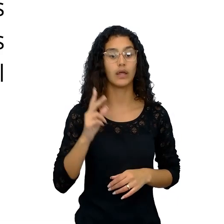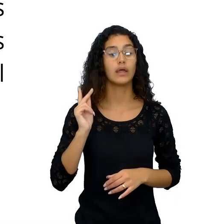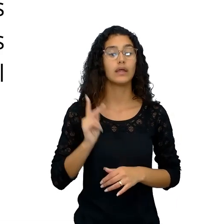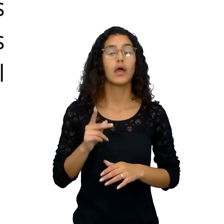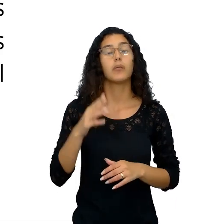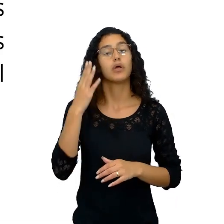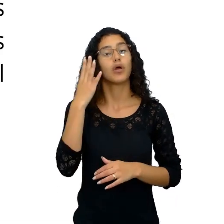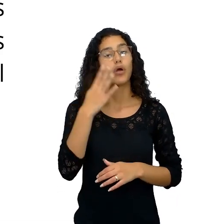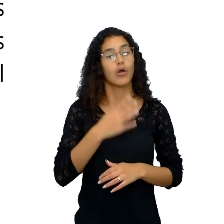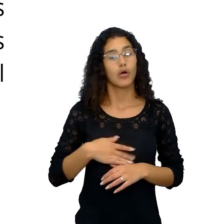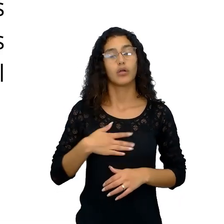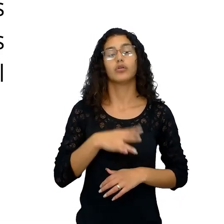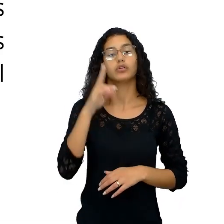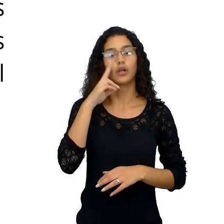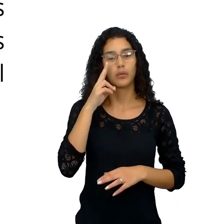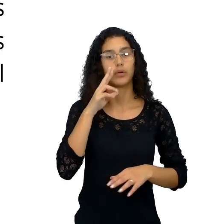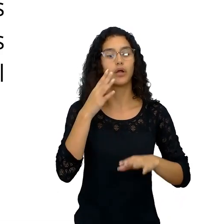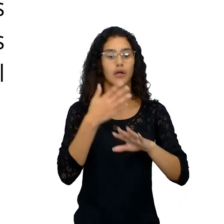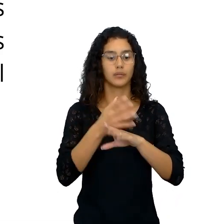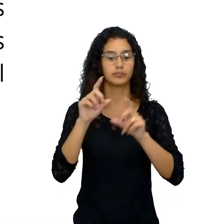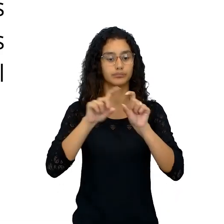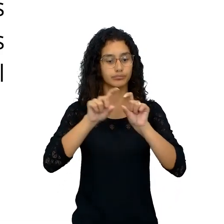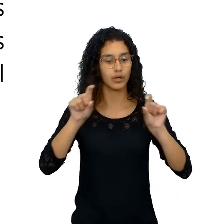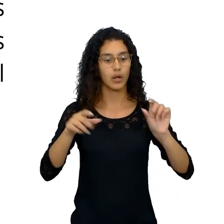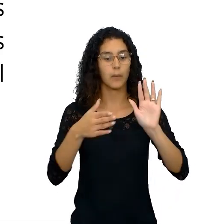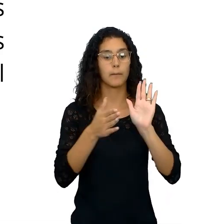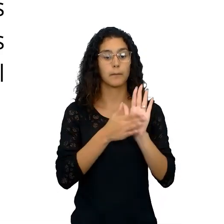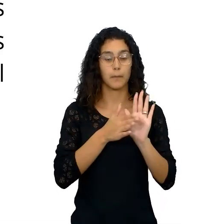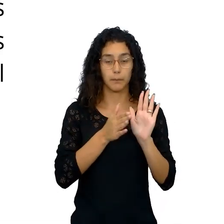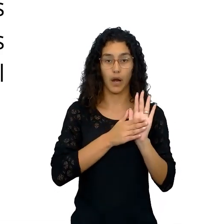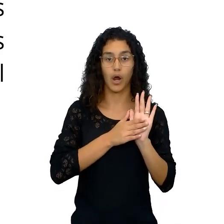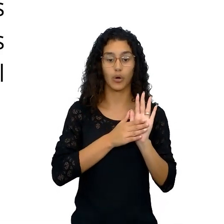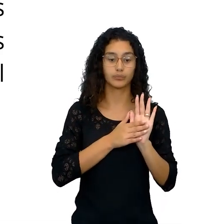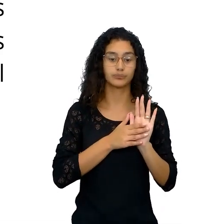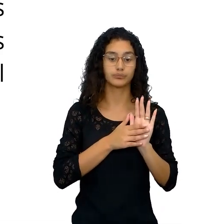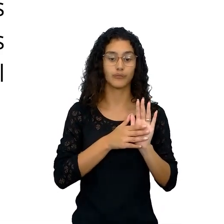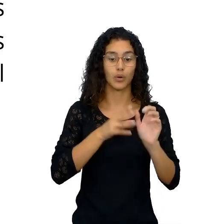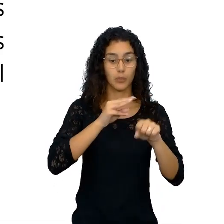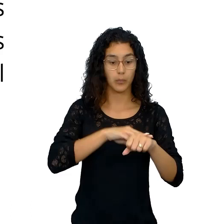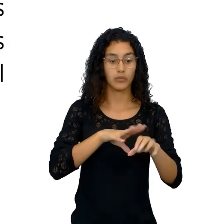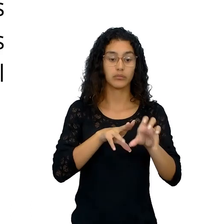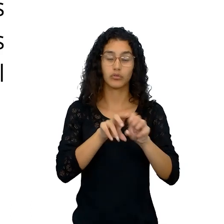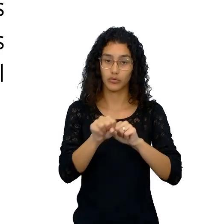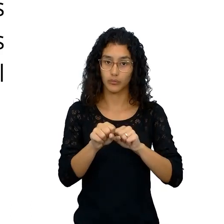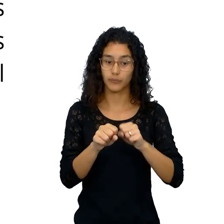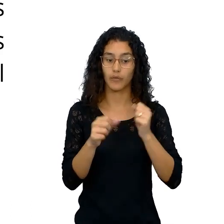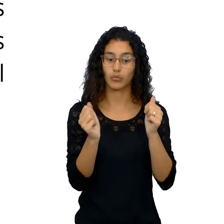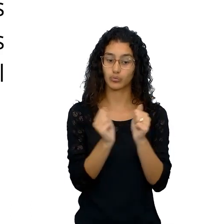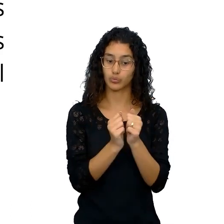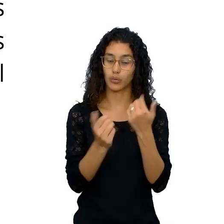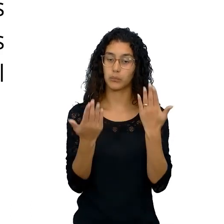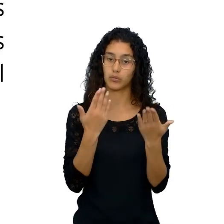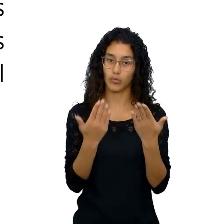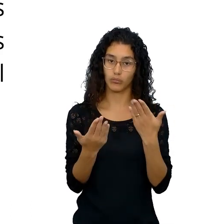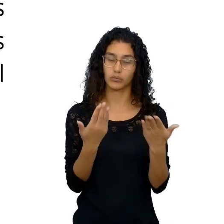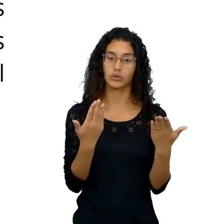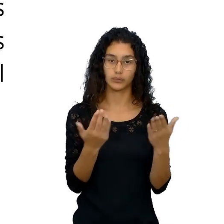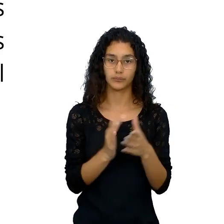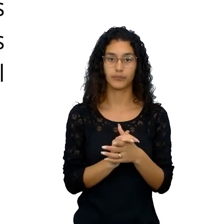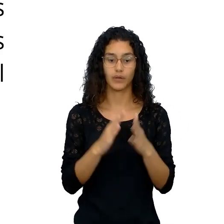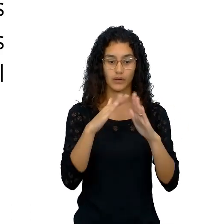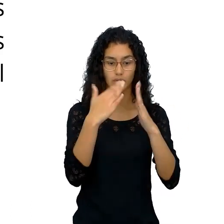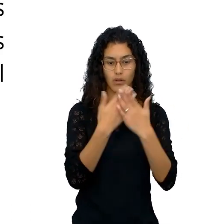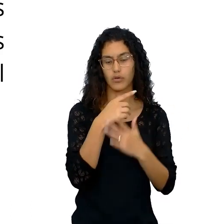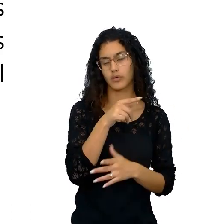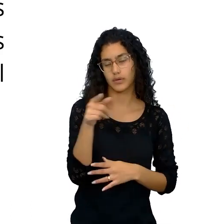gosta de frisar essa frase aqui, né? Então, apropriem-se deste momento formativo com os pares, né? Quer dizer, nas escolas